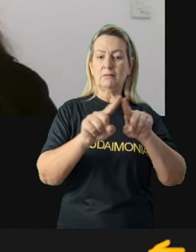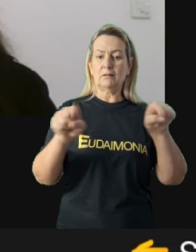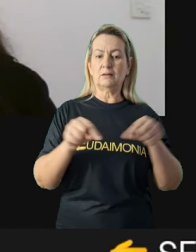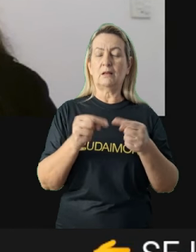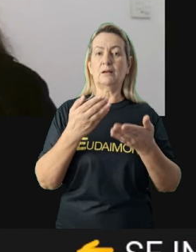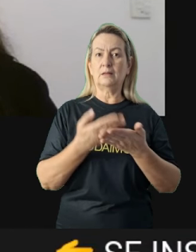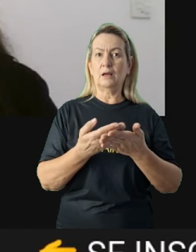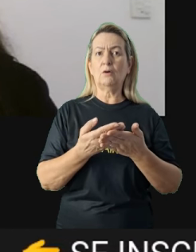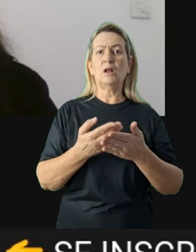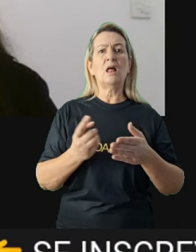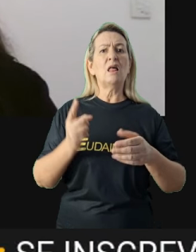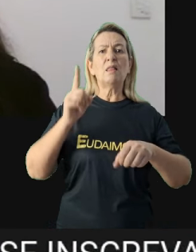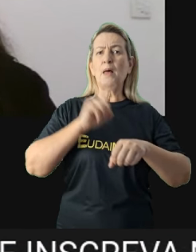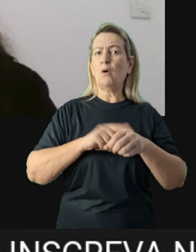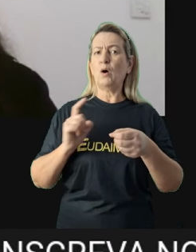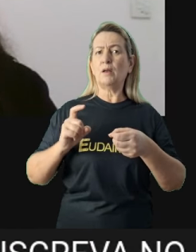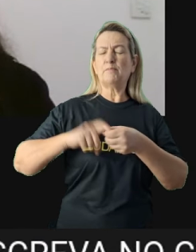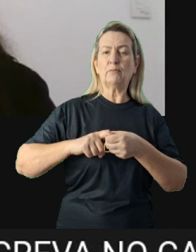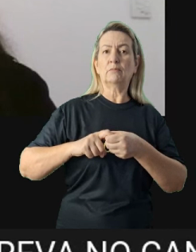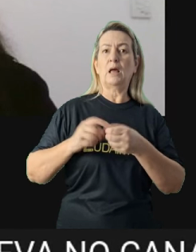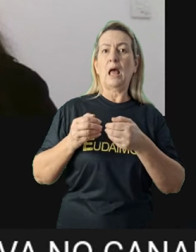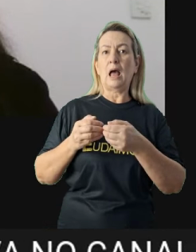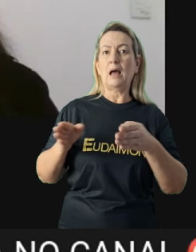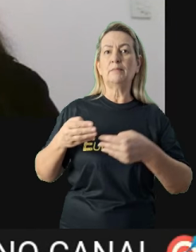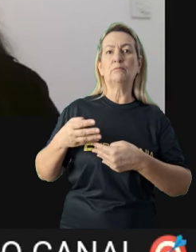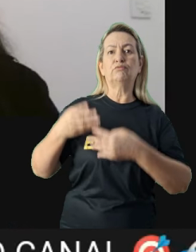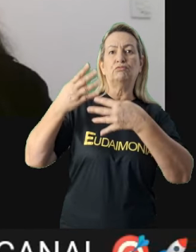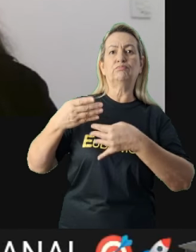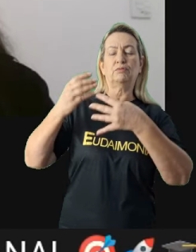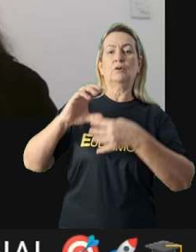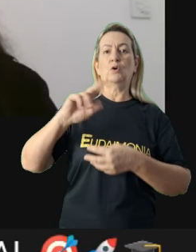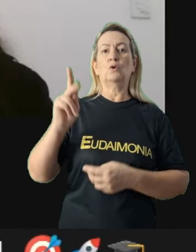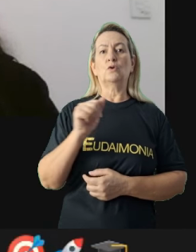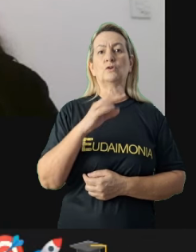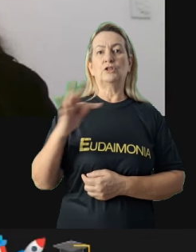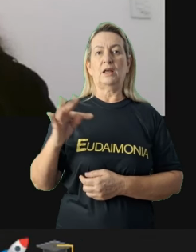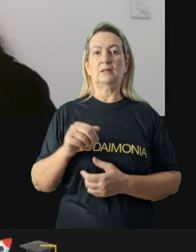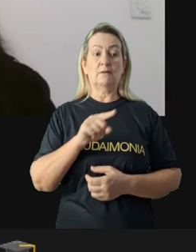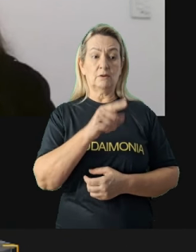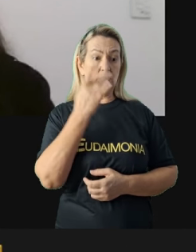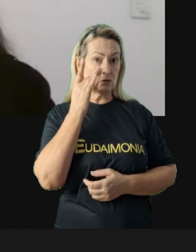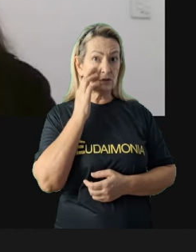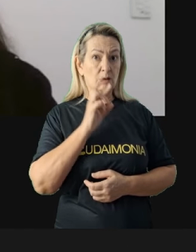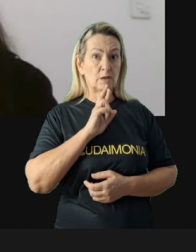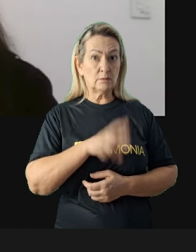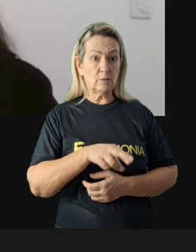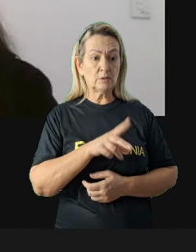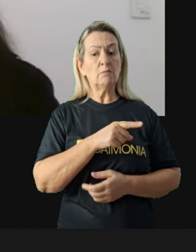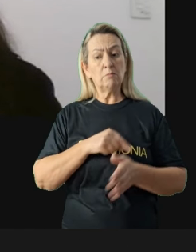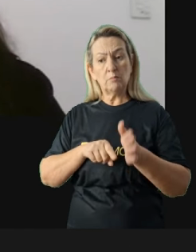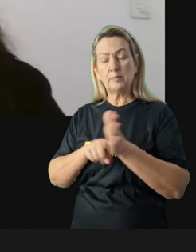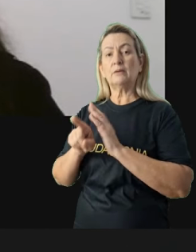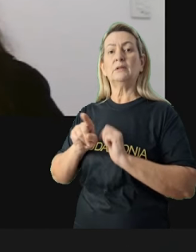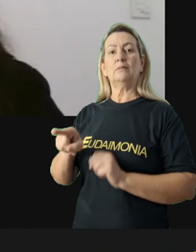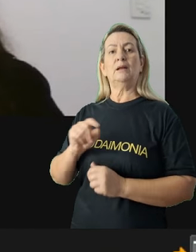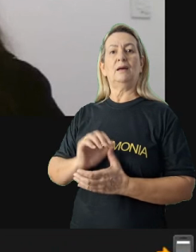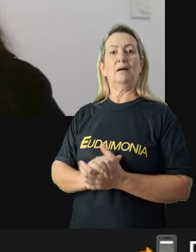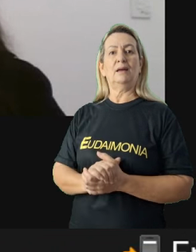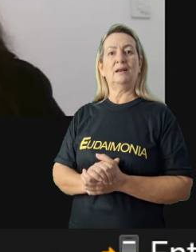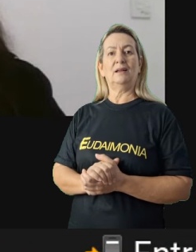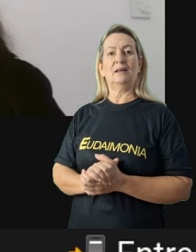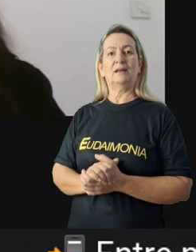já coloca o chat GPT ali para fazer, Integrado. sabe, essa coisa tipo, puxa, não sei qual é a resposta. Traz